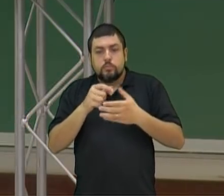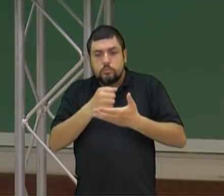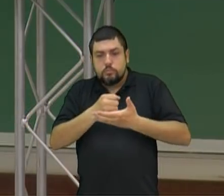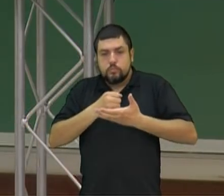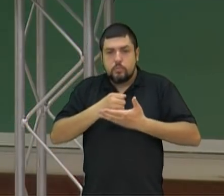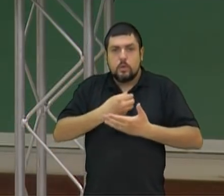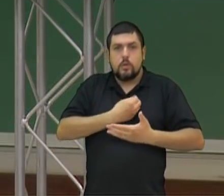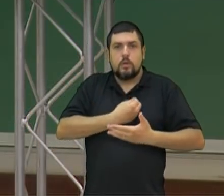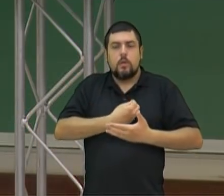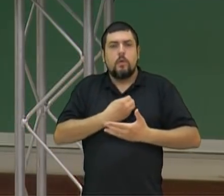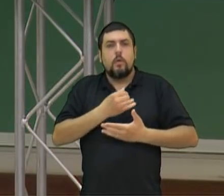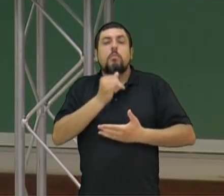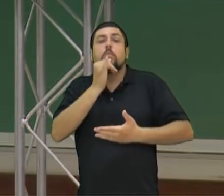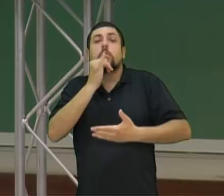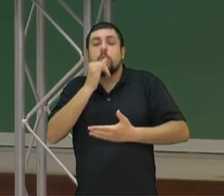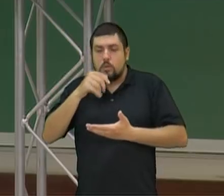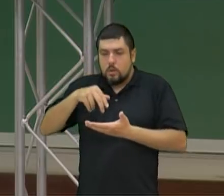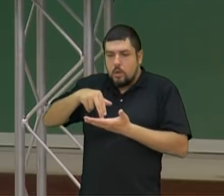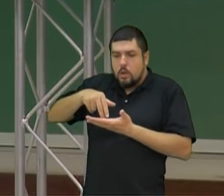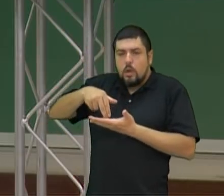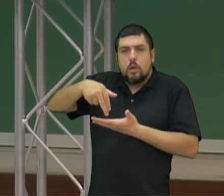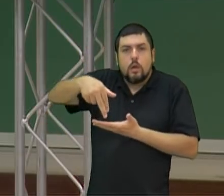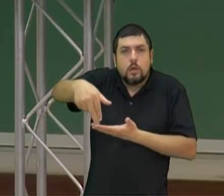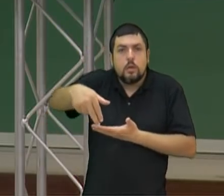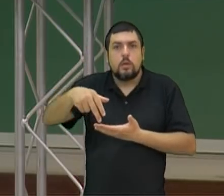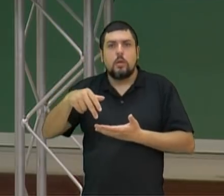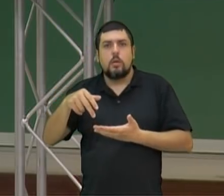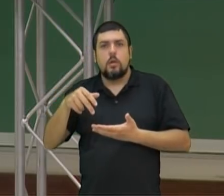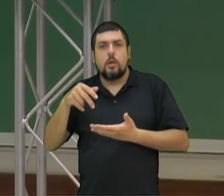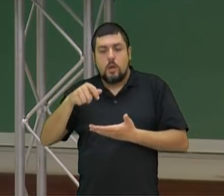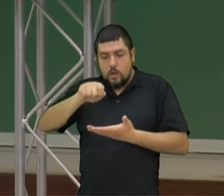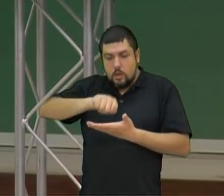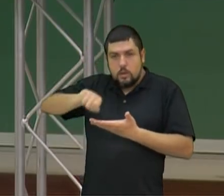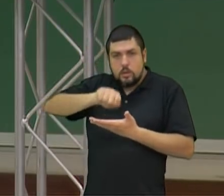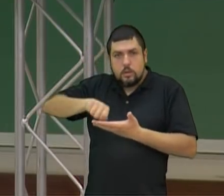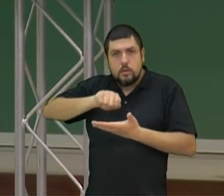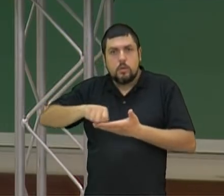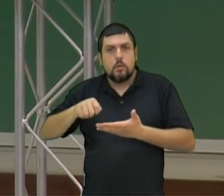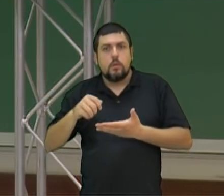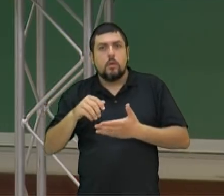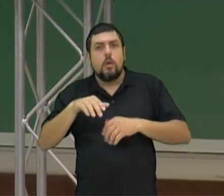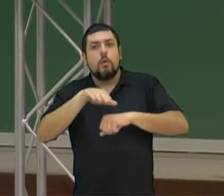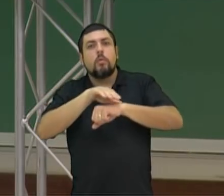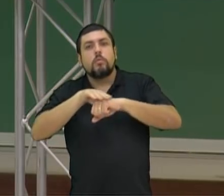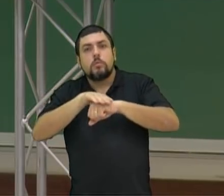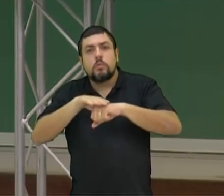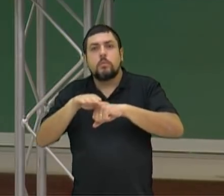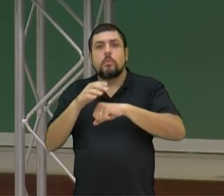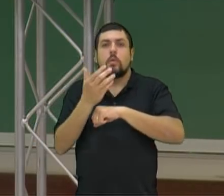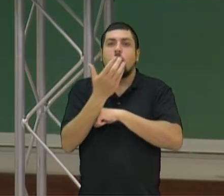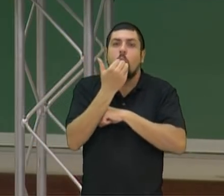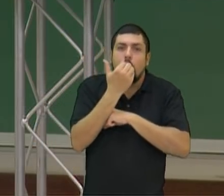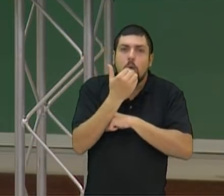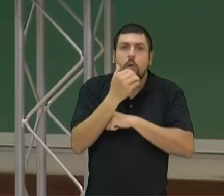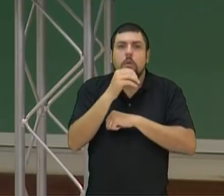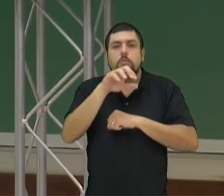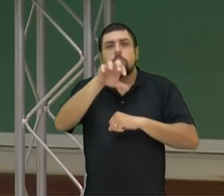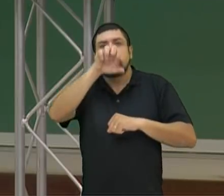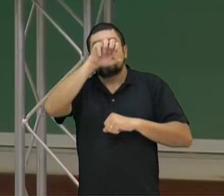andar, escrever, conversar, comer, respirar. Então perceba quantas